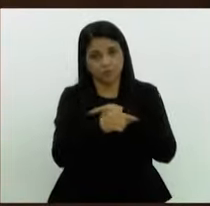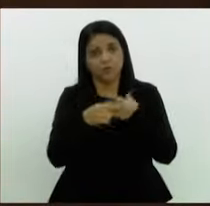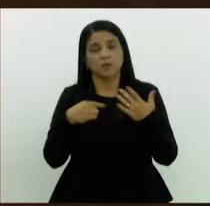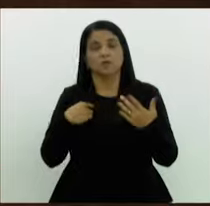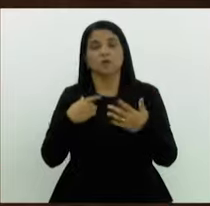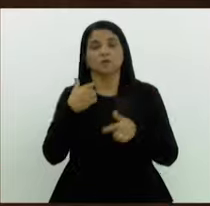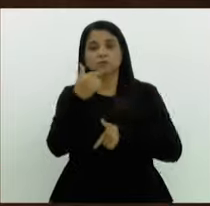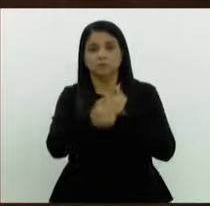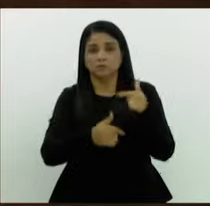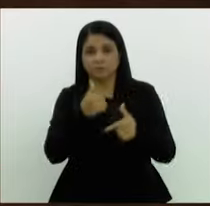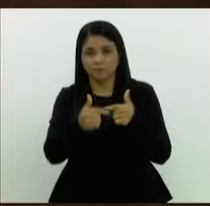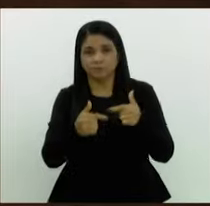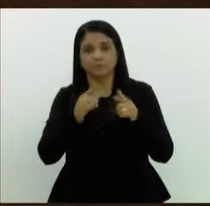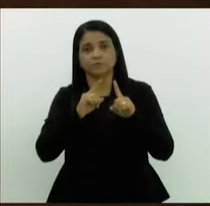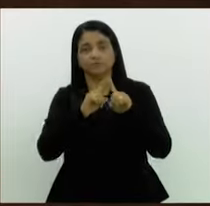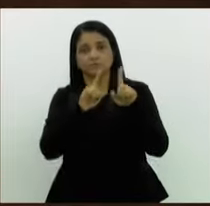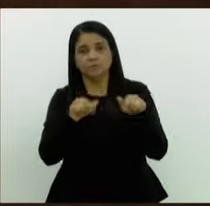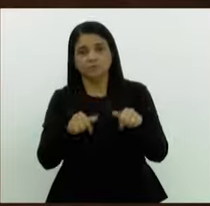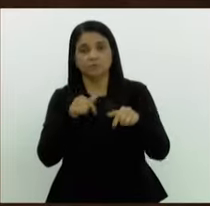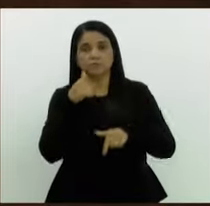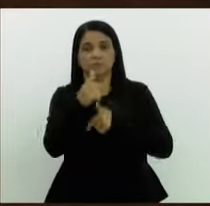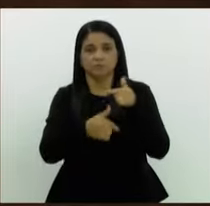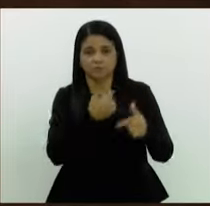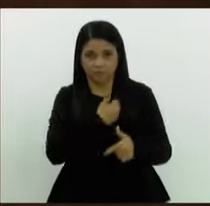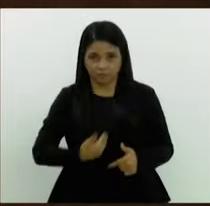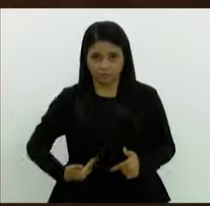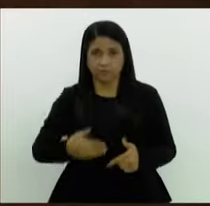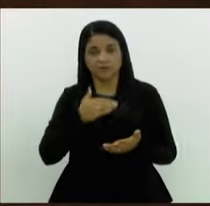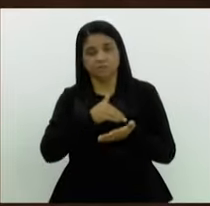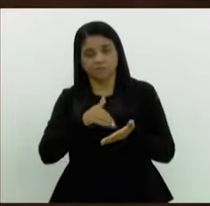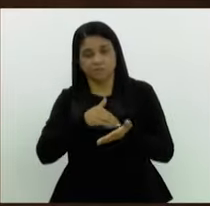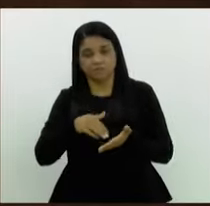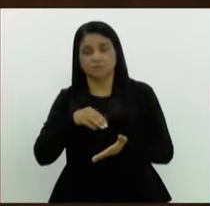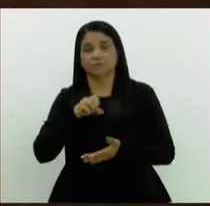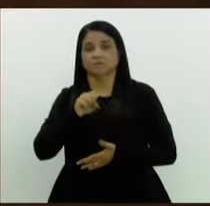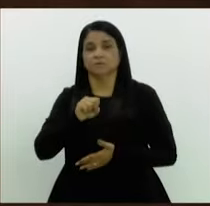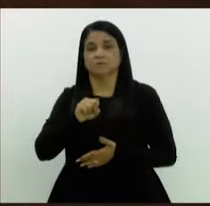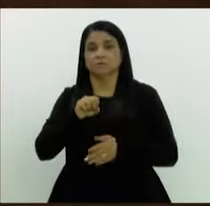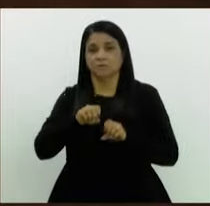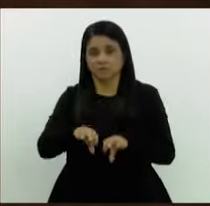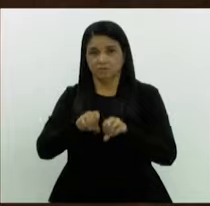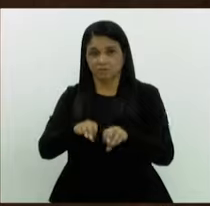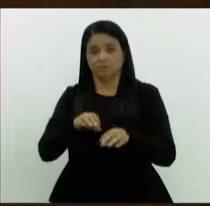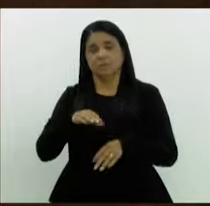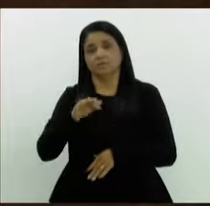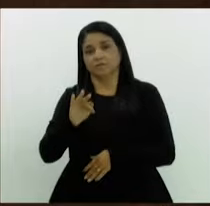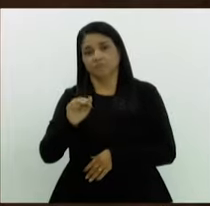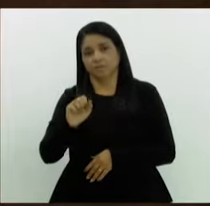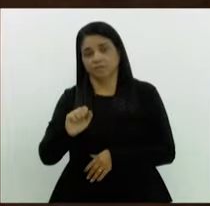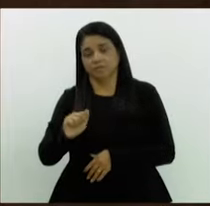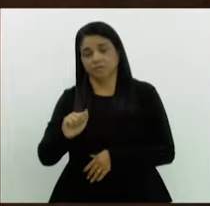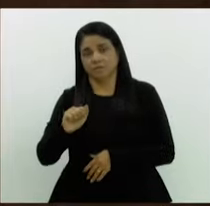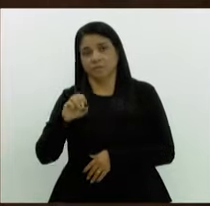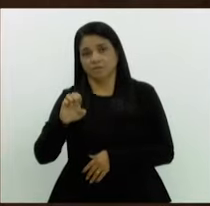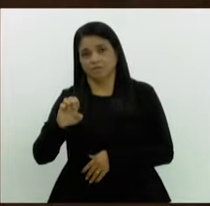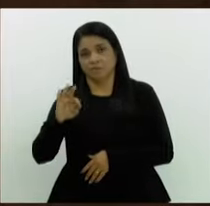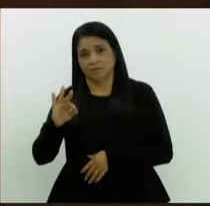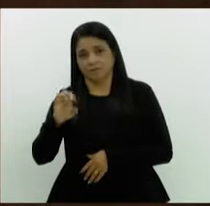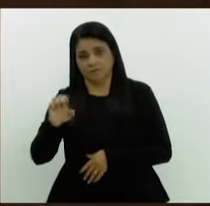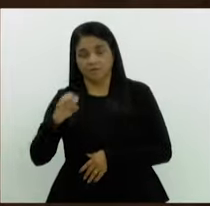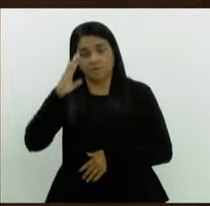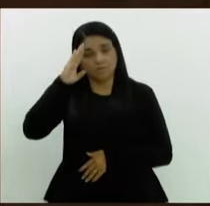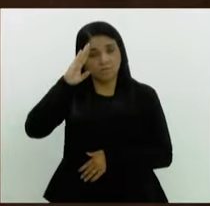docente e de mais aporte de recursos nas secretarias de educação e, sobretudo, da FEITEC, devem ser prioridades, e enquanto nós